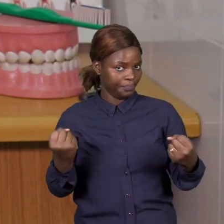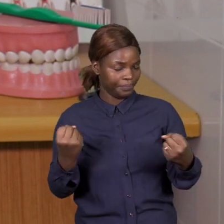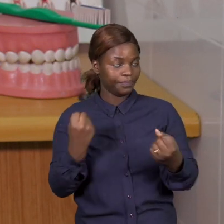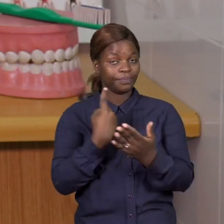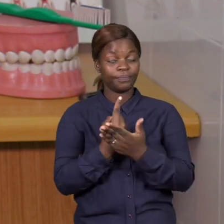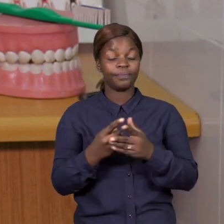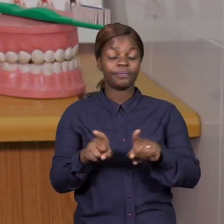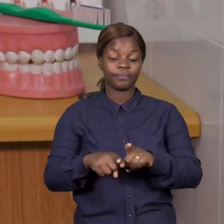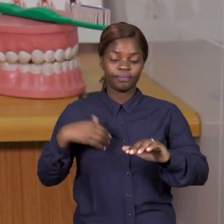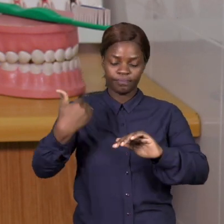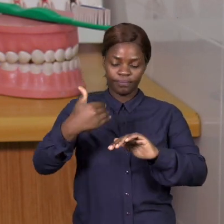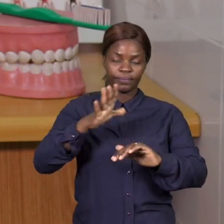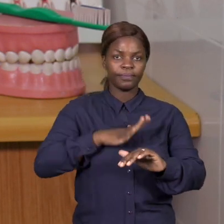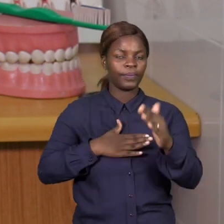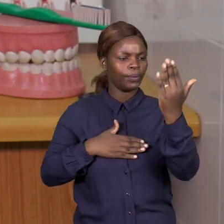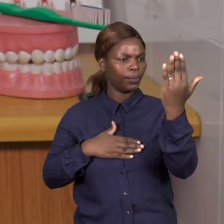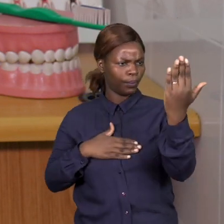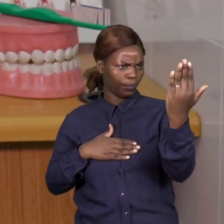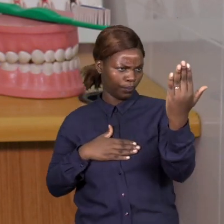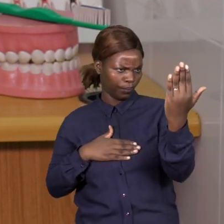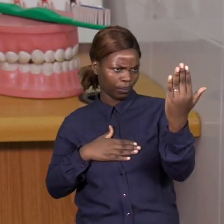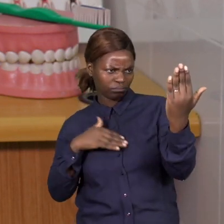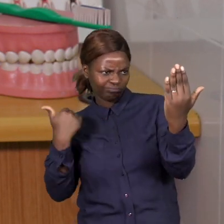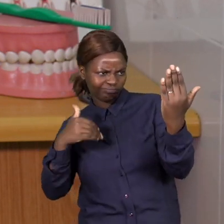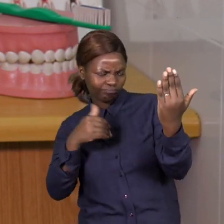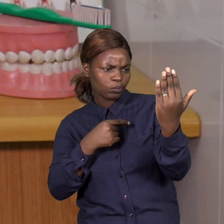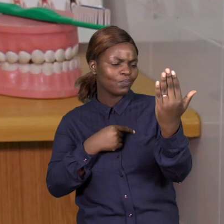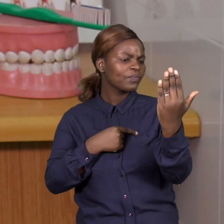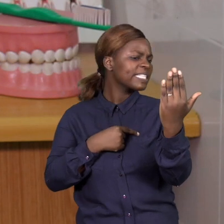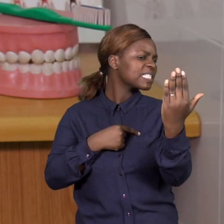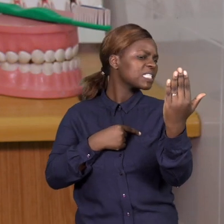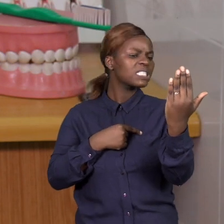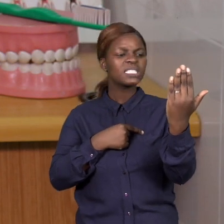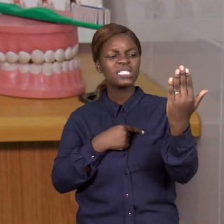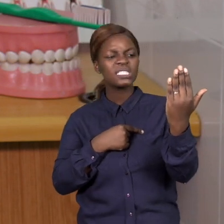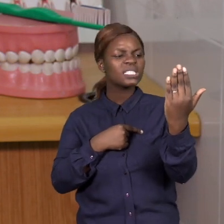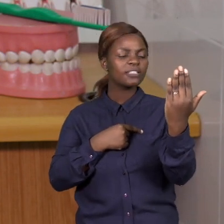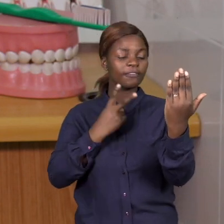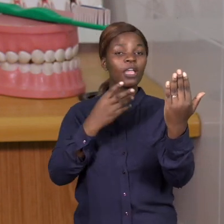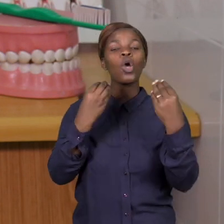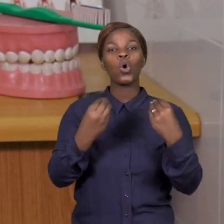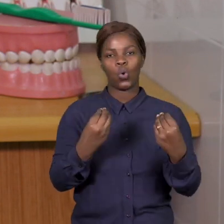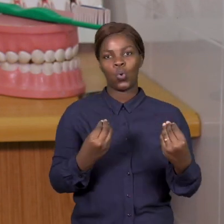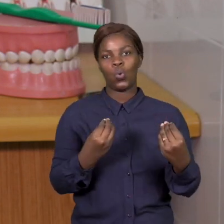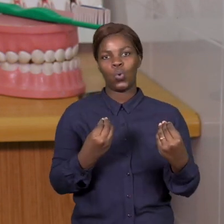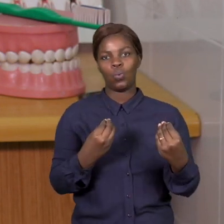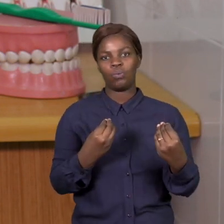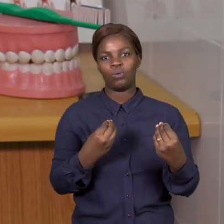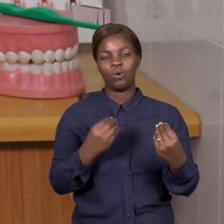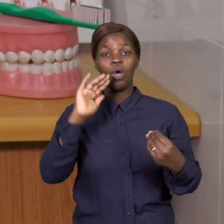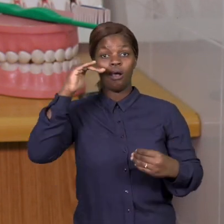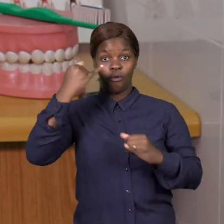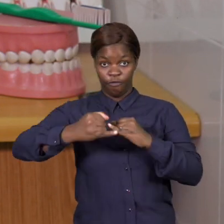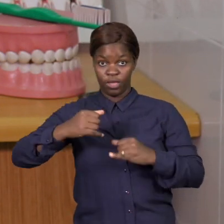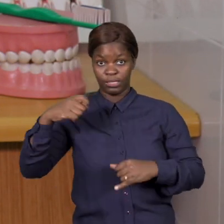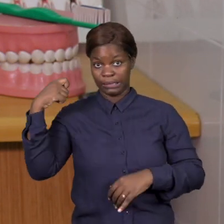olhar. Então, temos que ser mais vaidosos, em termos mais de atenção. Depois da escovagem, vamos abrir melhor a boca, espelhar ali, ver.